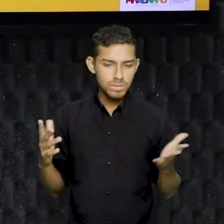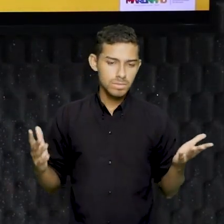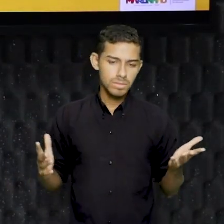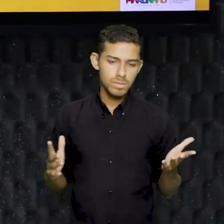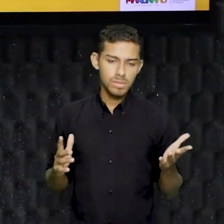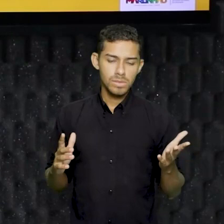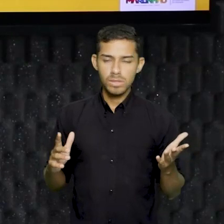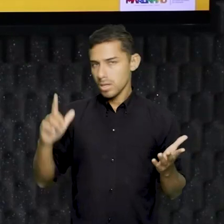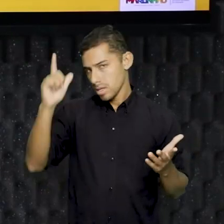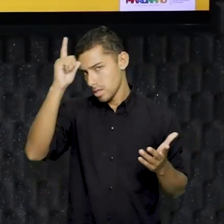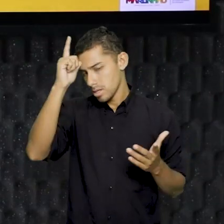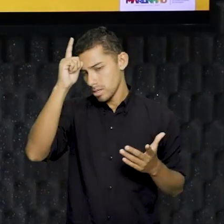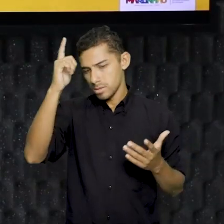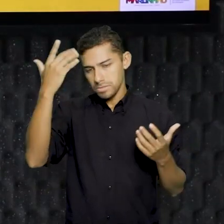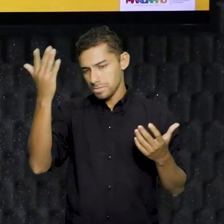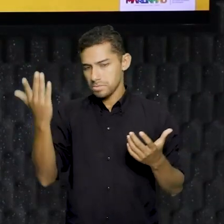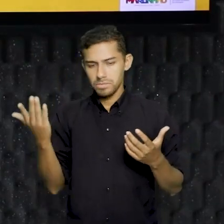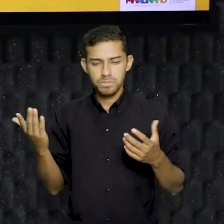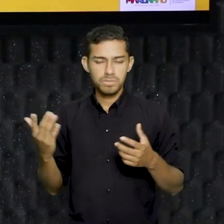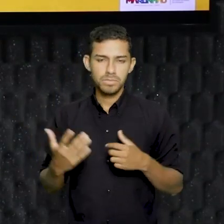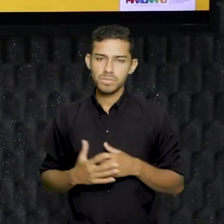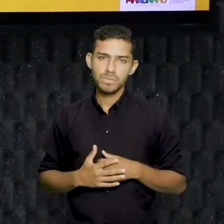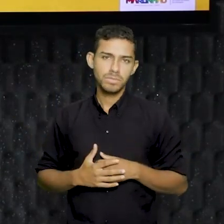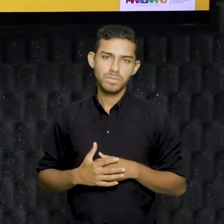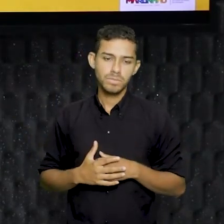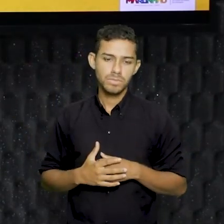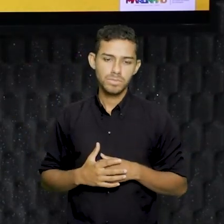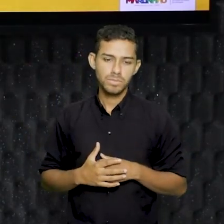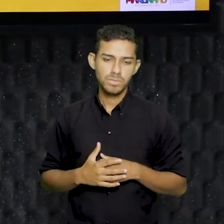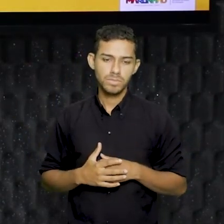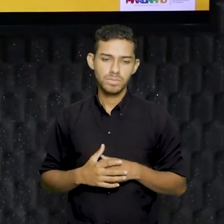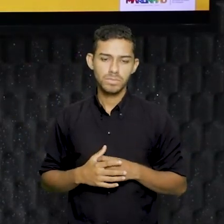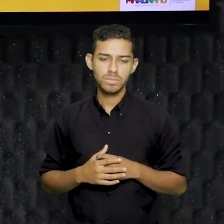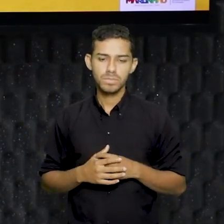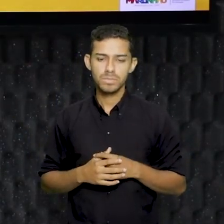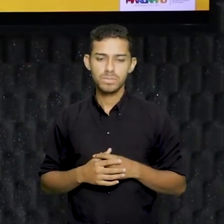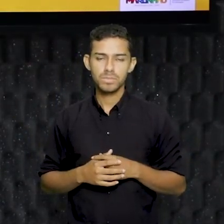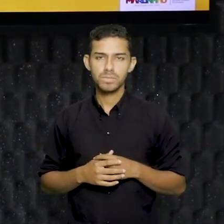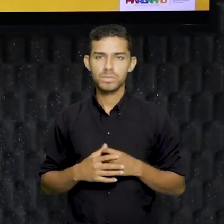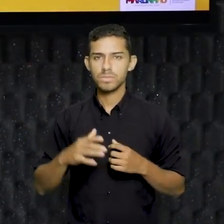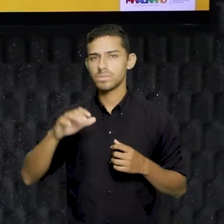como idealismo alemão e reino por exemplo Fit Shelley